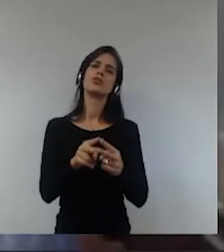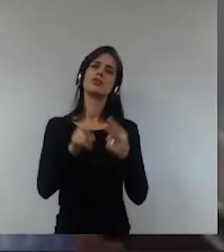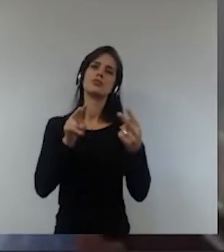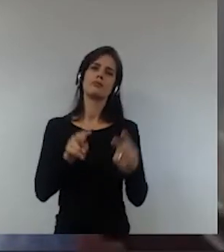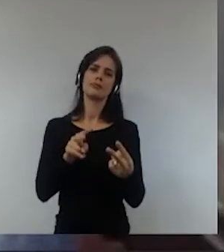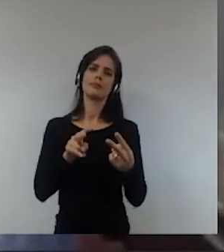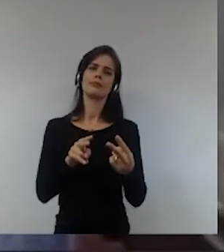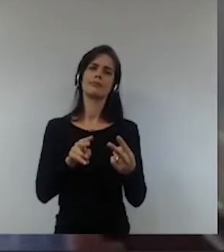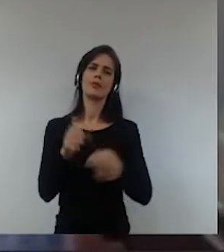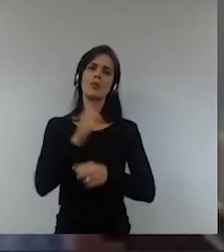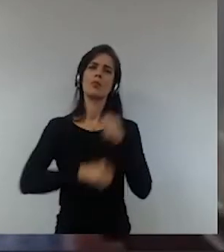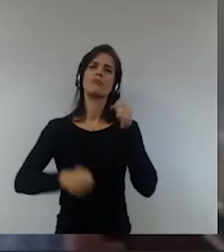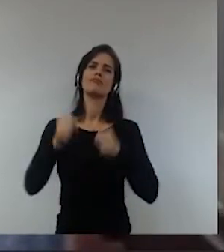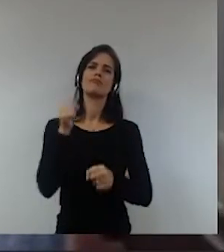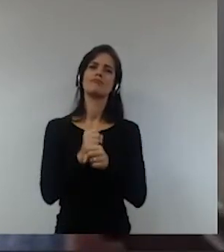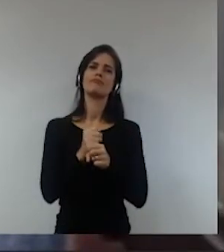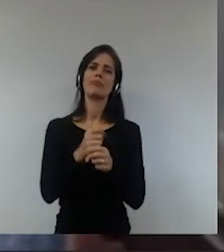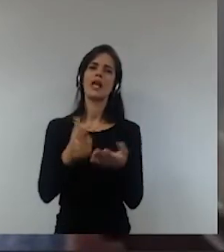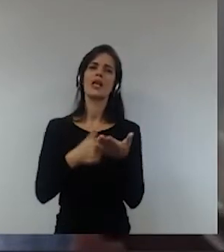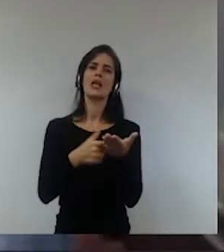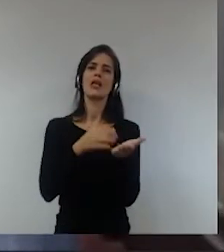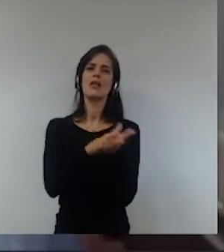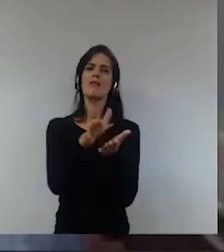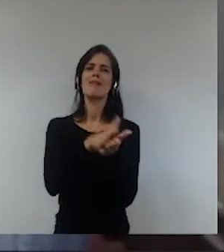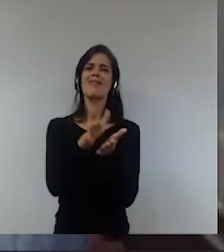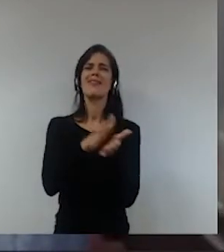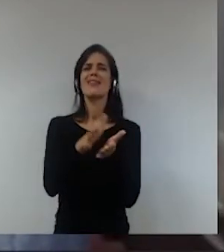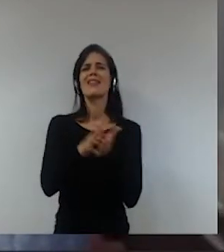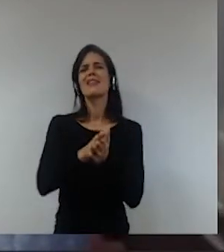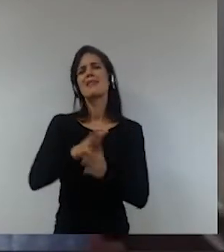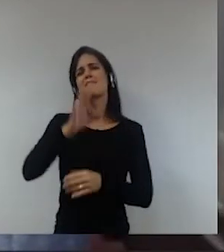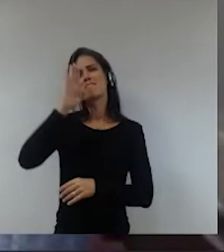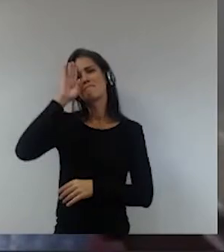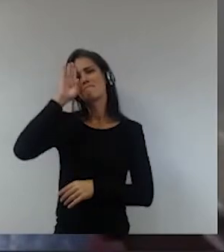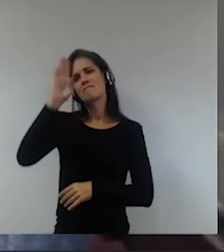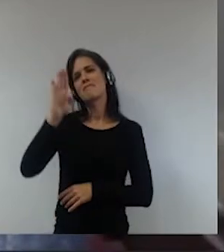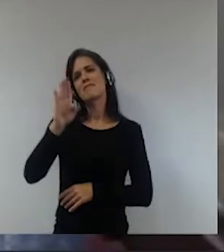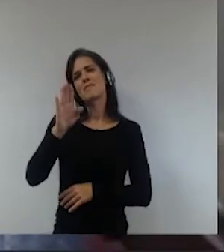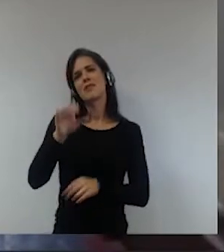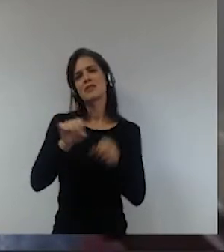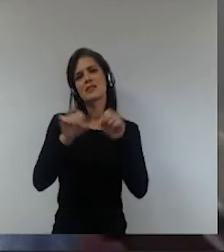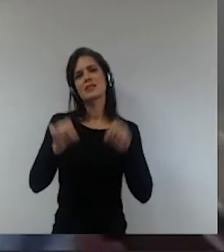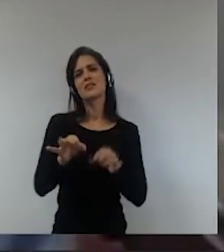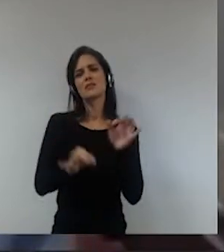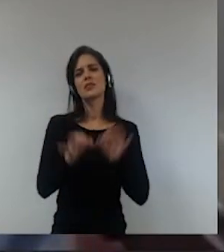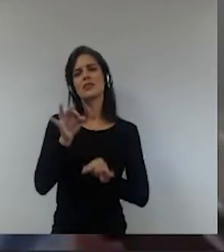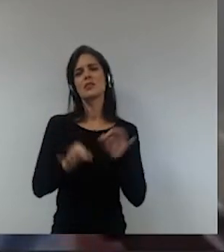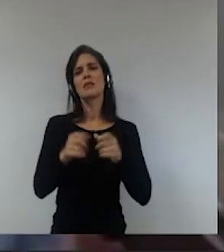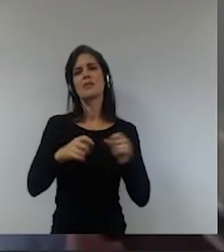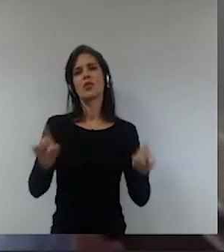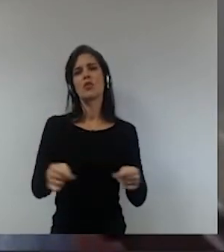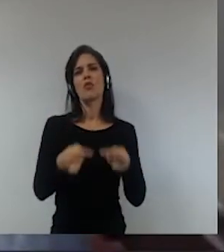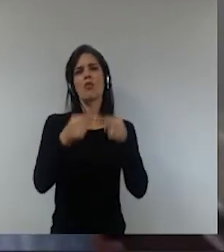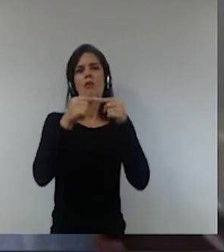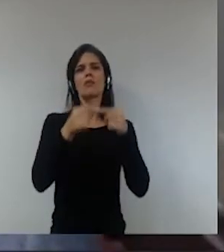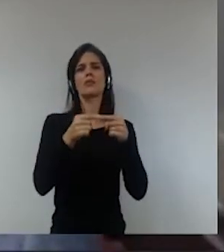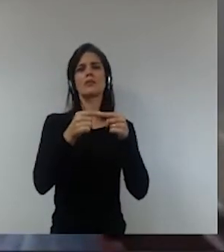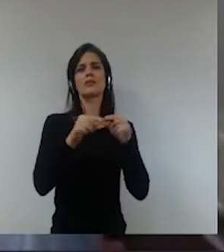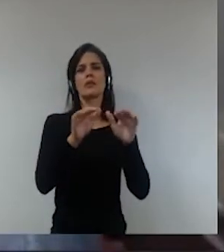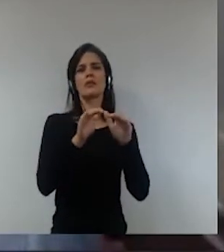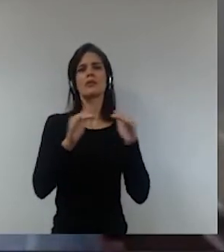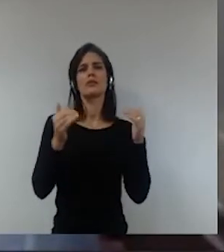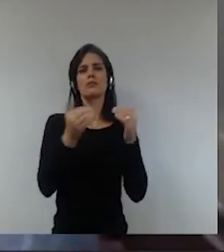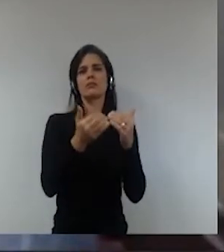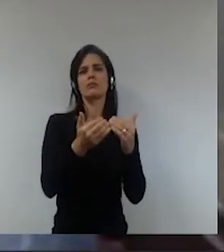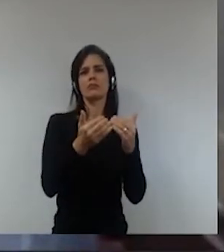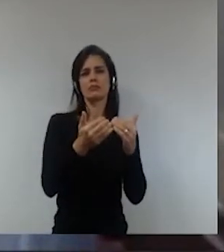atrás, lançou um livro dizendo que é fundamental para um sistema de justiça que ele esteja em sintonia com a comunidade a